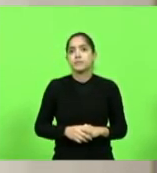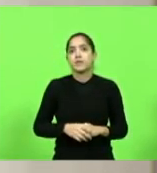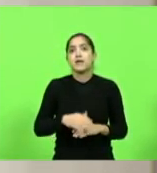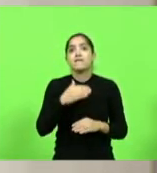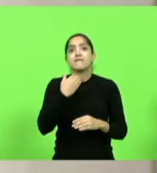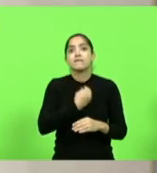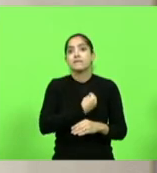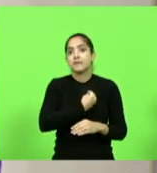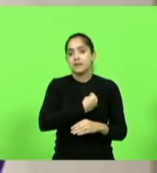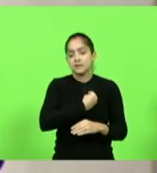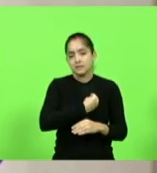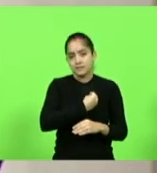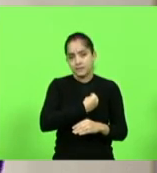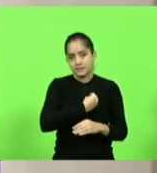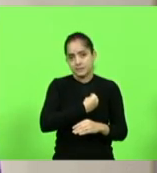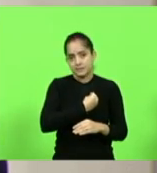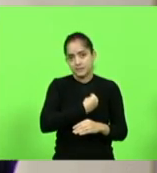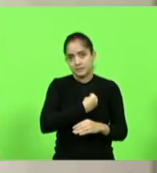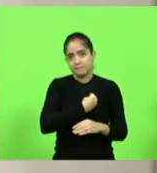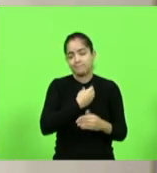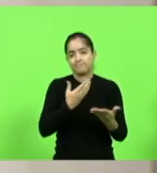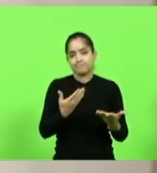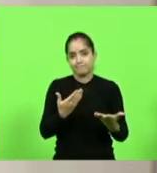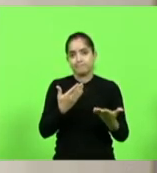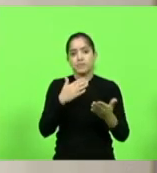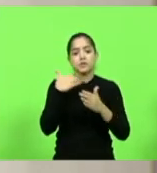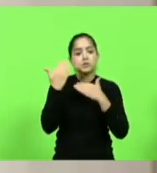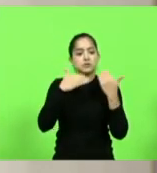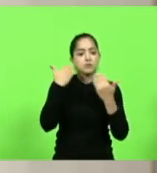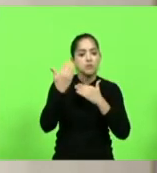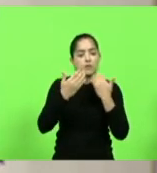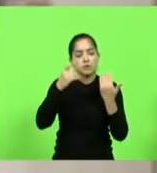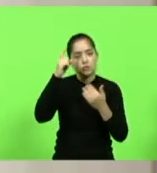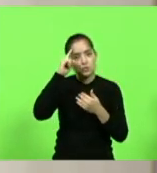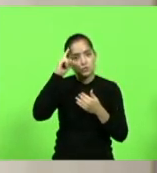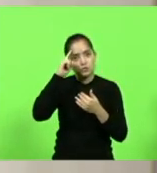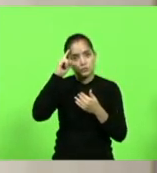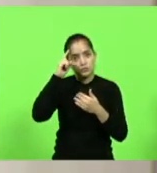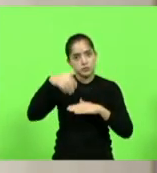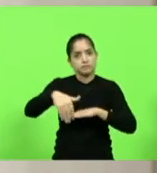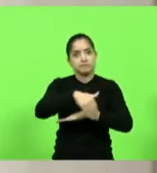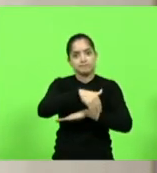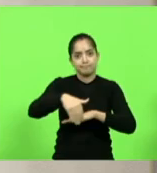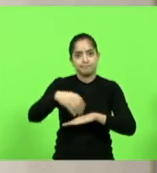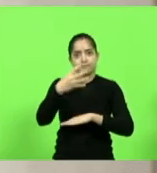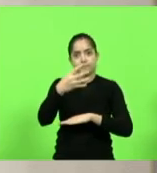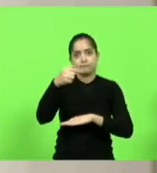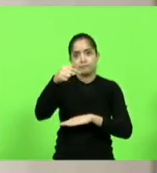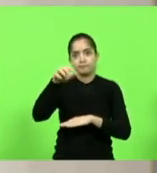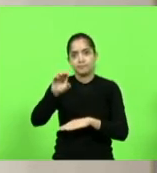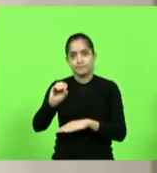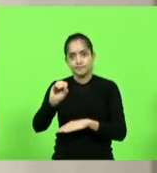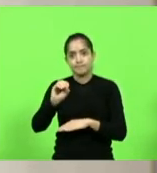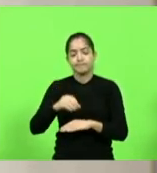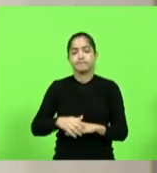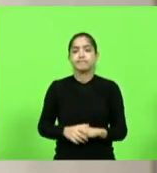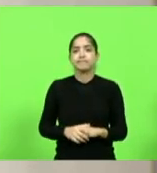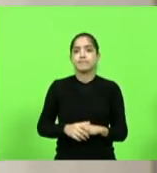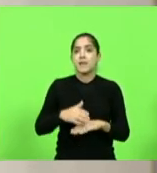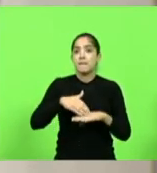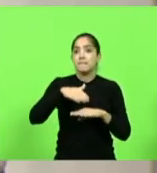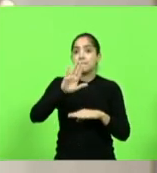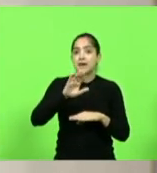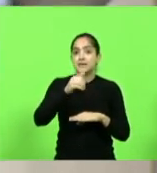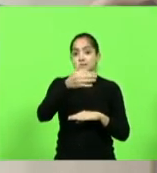Vidas estão sendo perdidas todos os dias na 470. Mais de